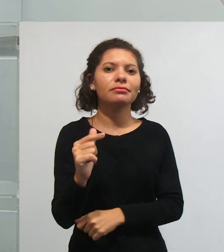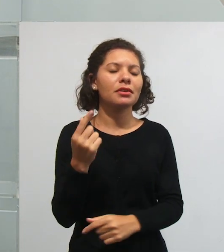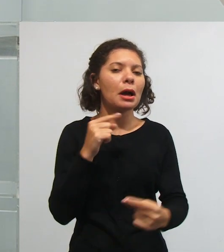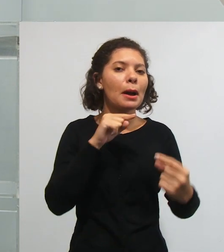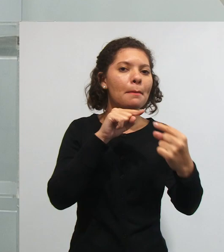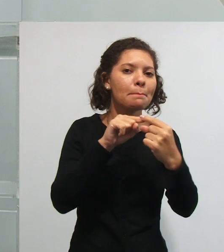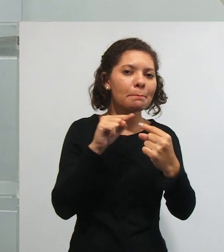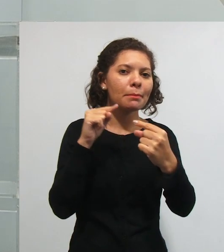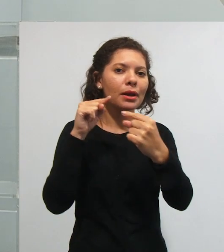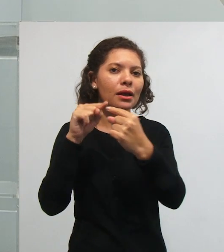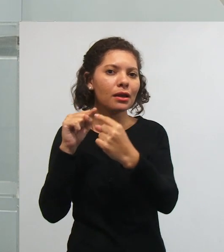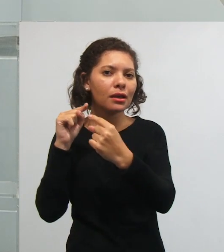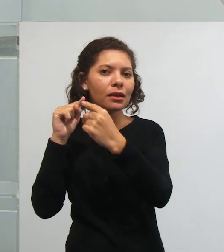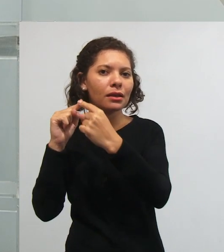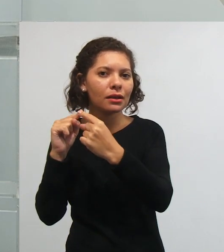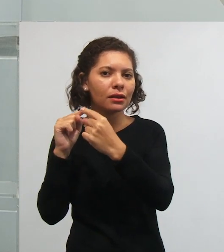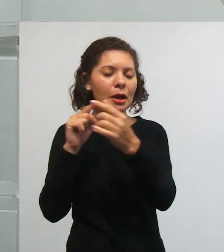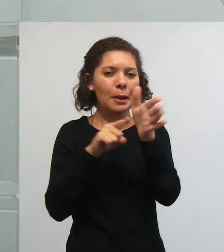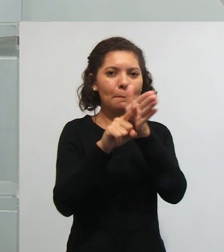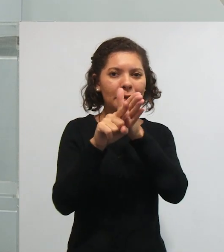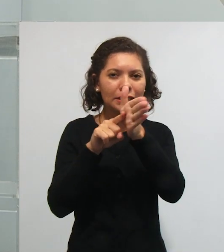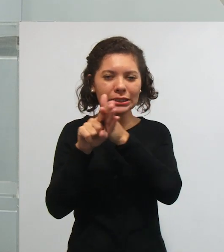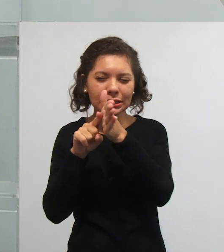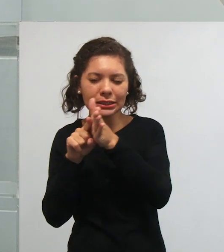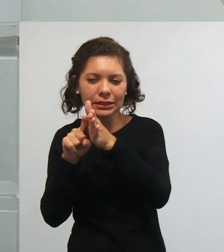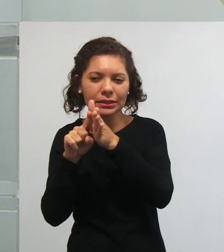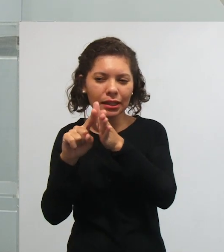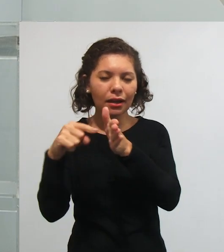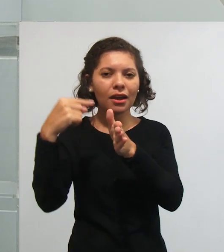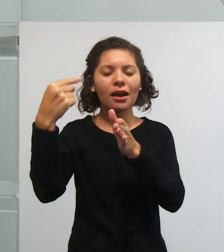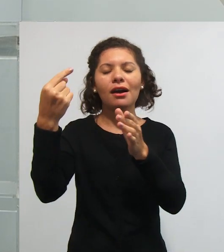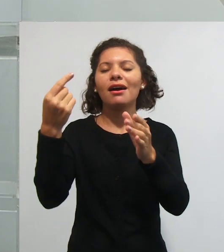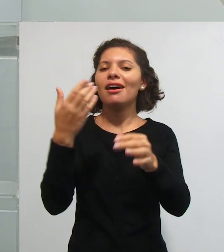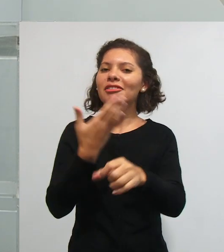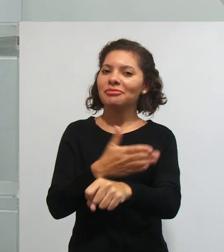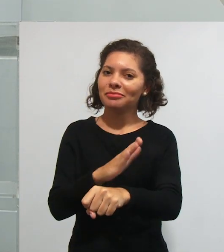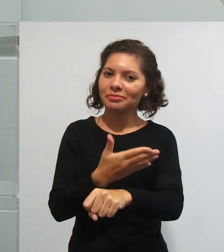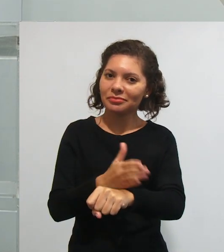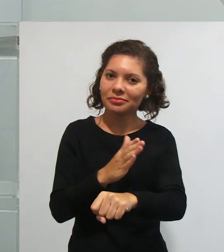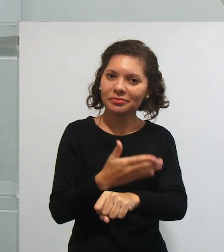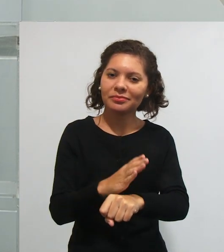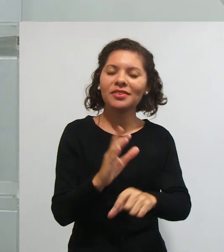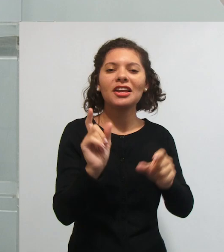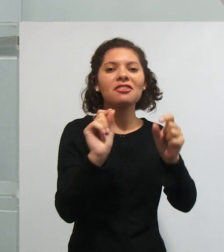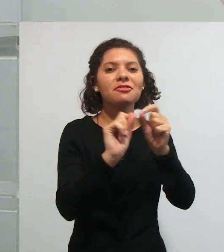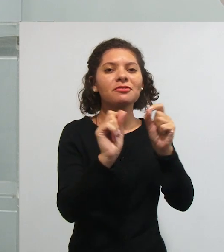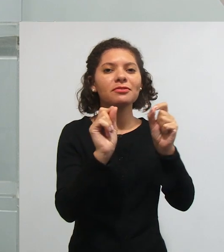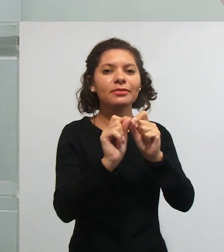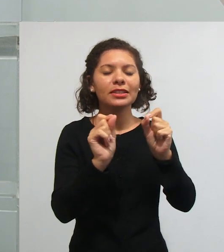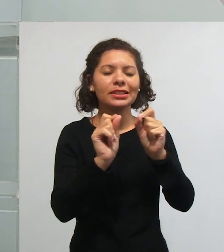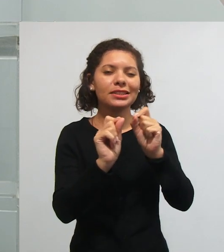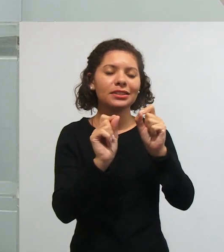colocada em prática. O seu viés é executivo, o seu viés é,